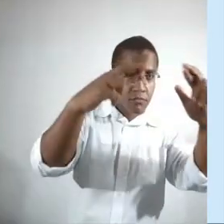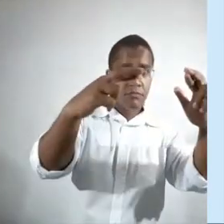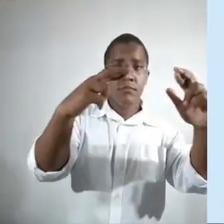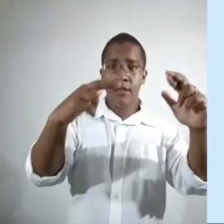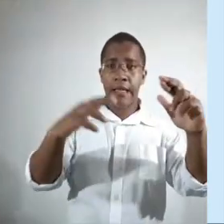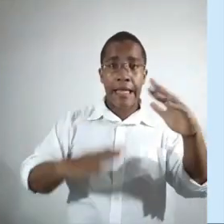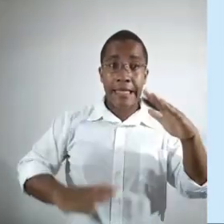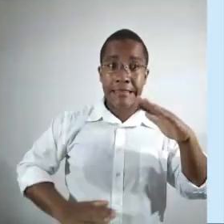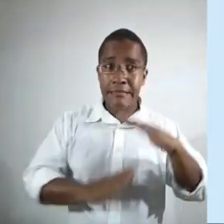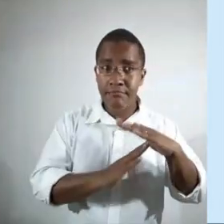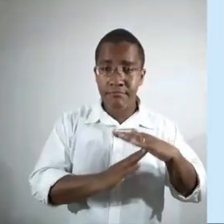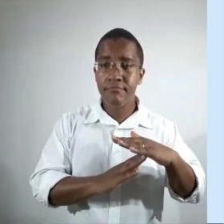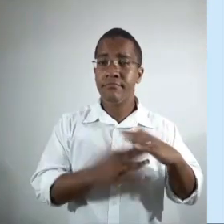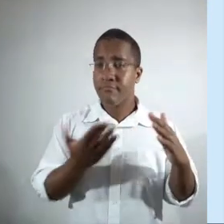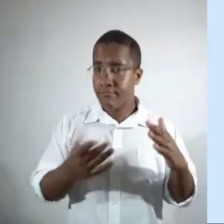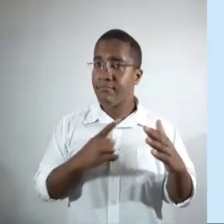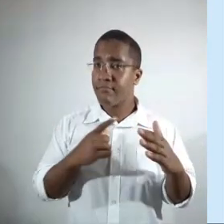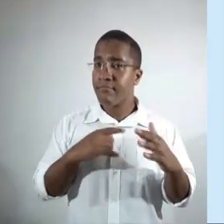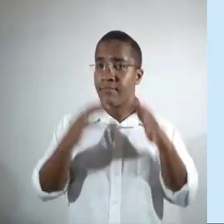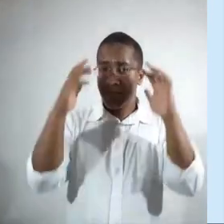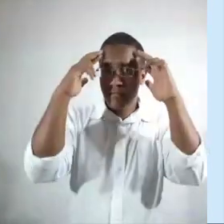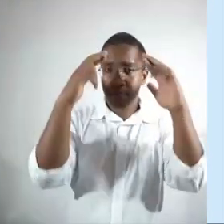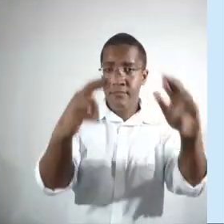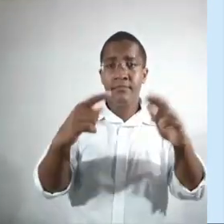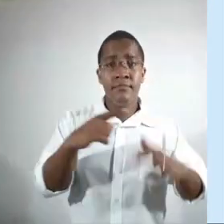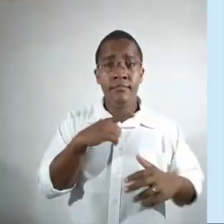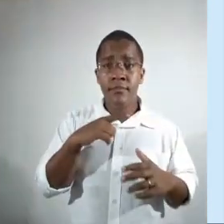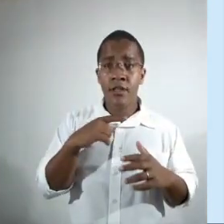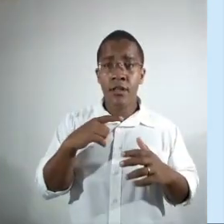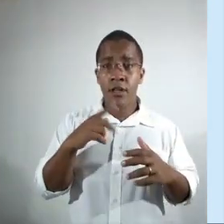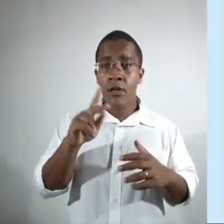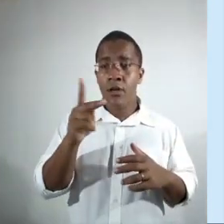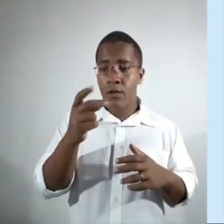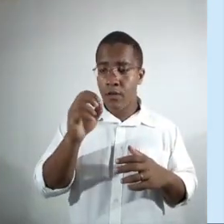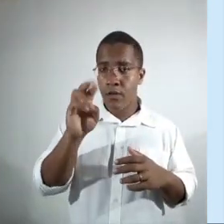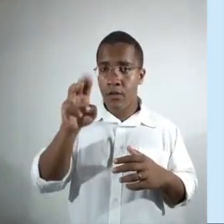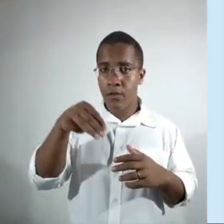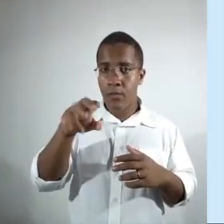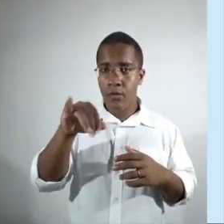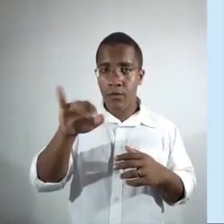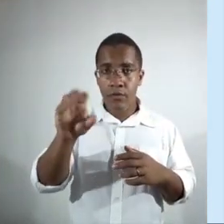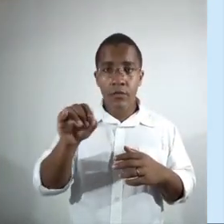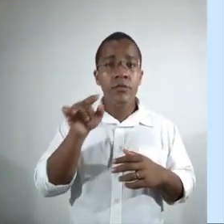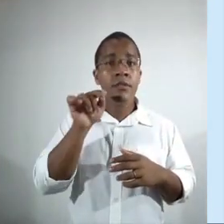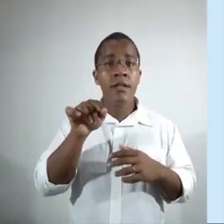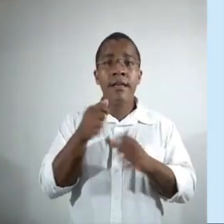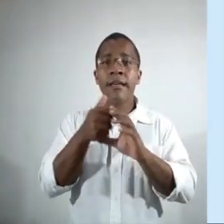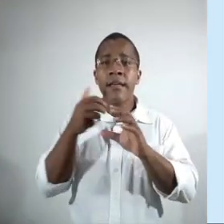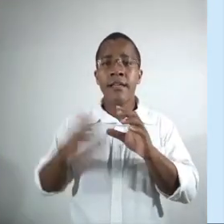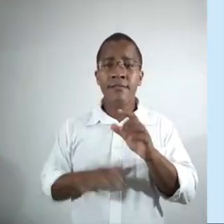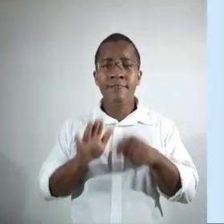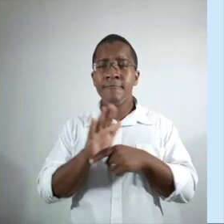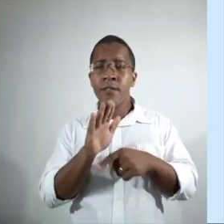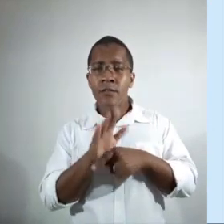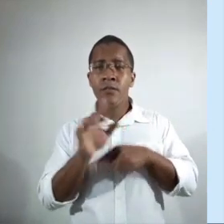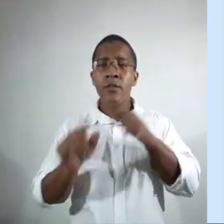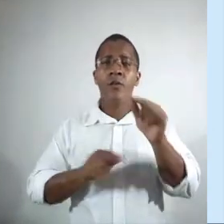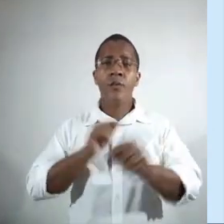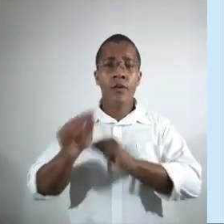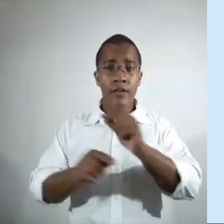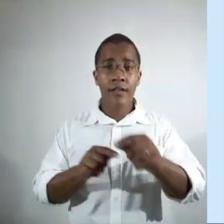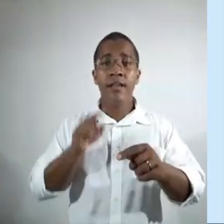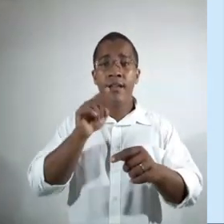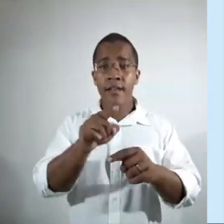o limite do outro, cada um vai respeitar as regras do outro. E os hormônios que dão essas características